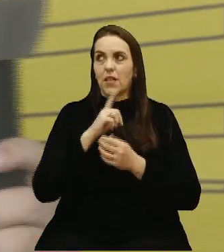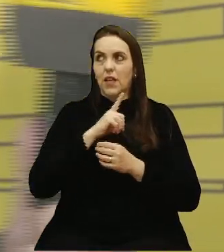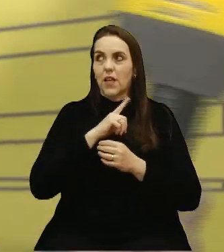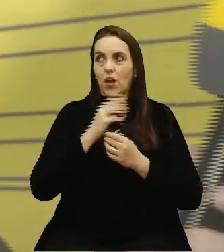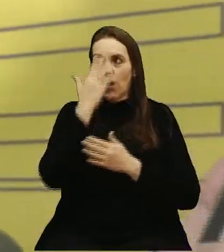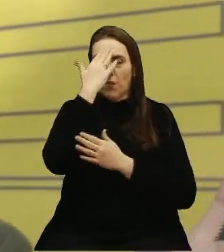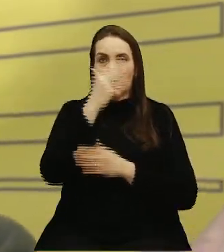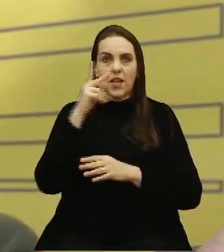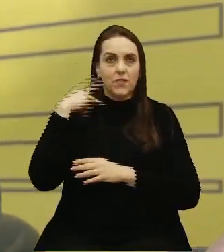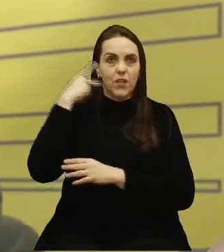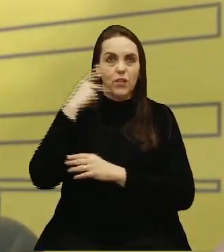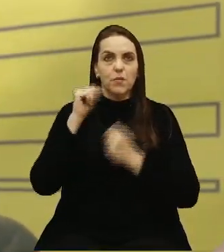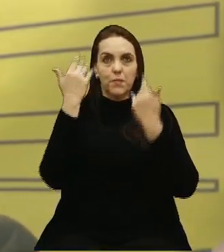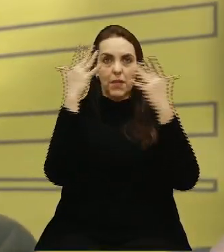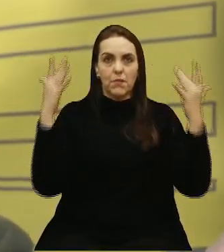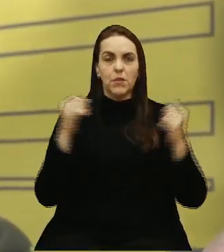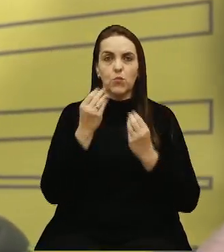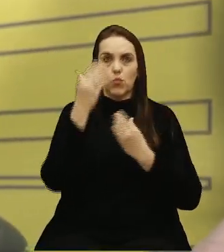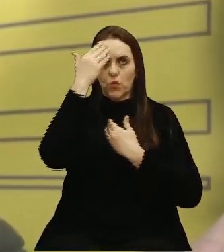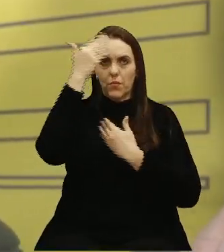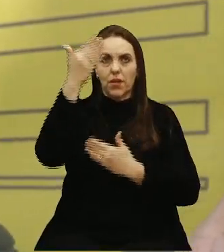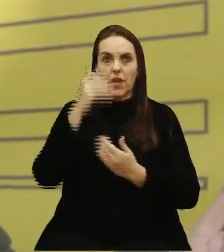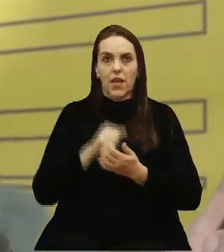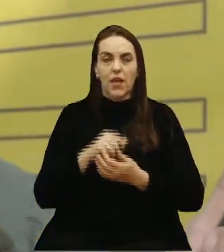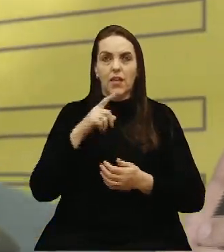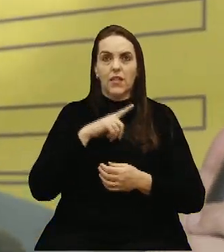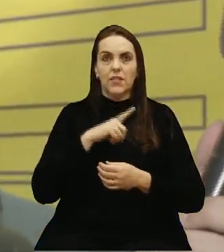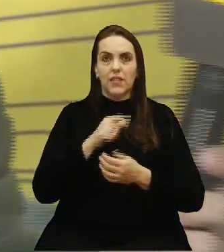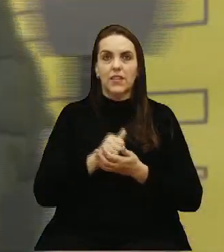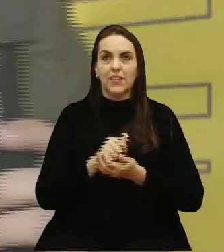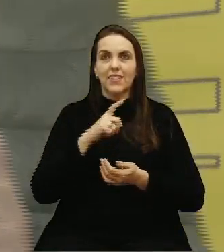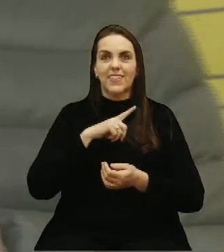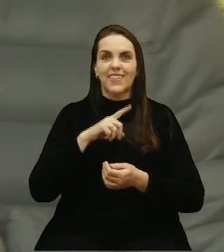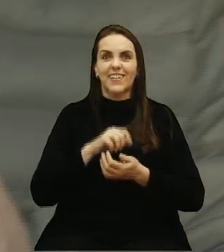e parabéns pelo tema. Muito obrigada, gente. Uma boa semana para todos vocês. Obrigada. Obrigado, vereadora Marisol.